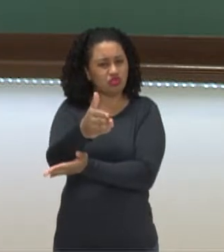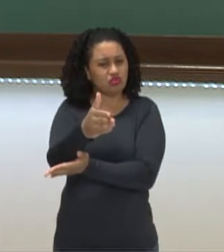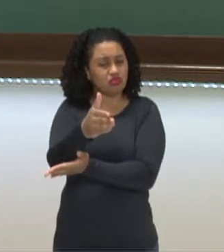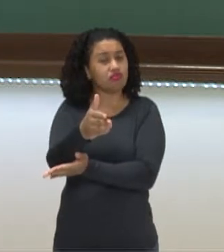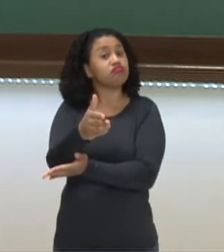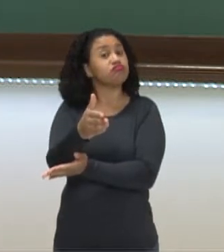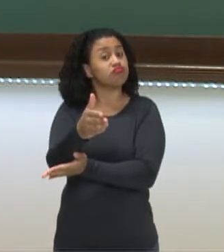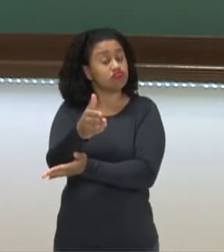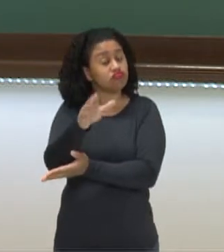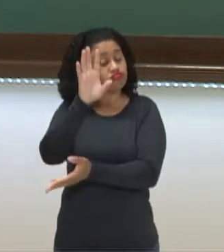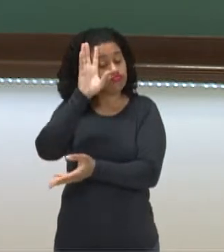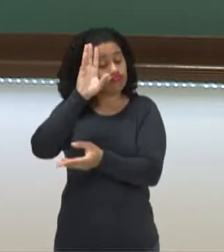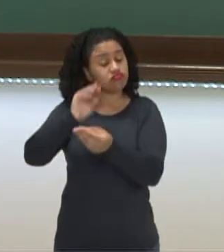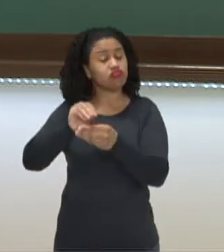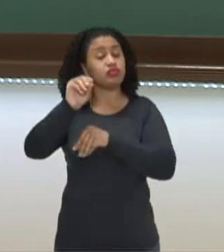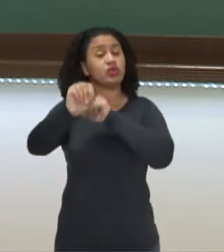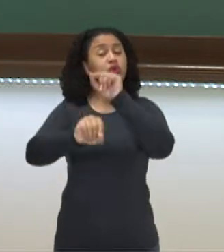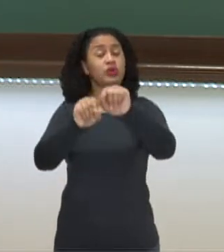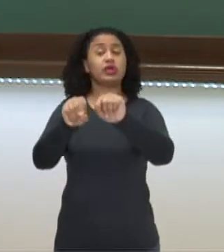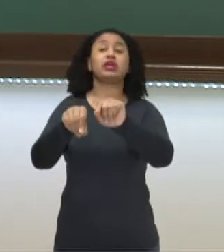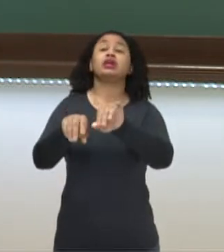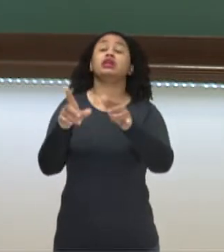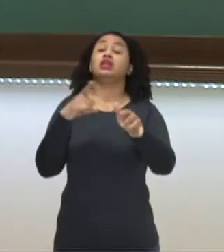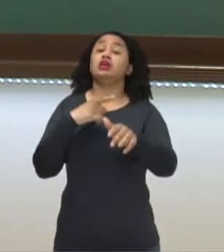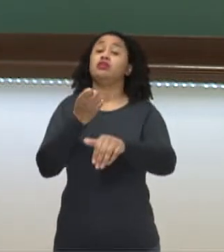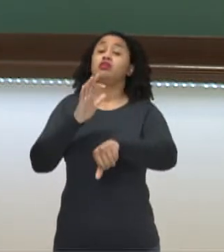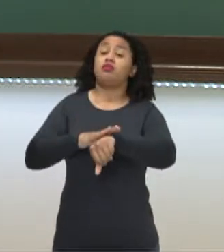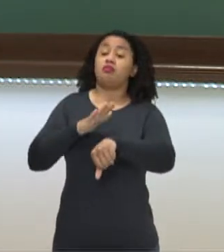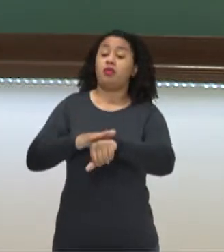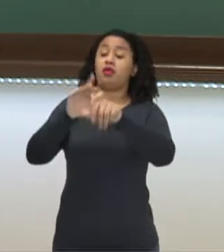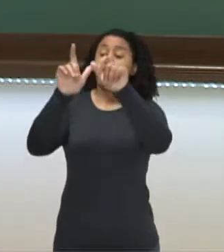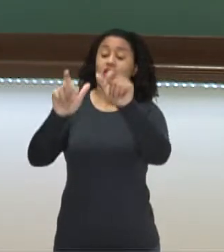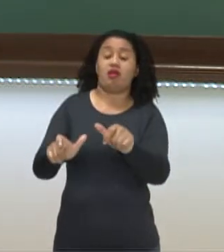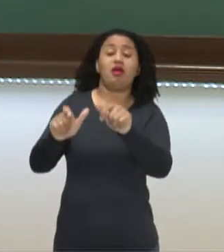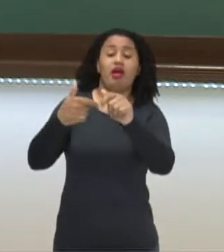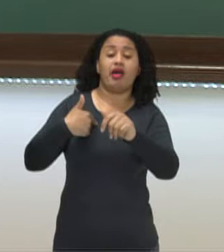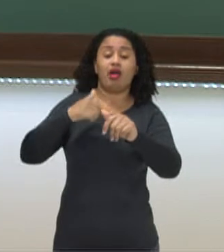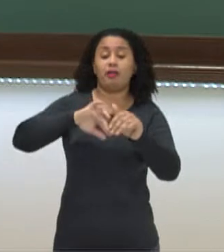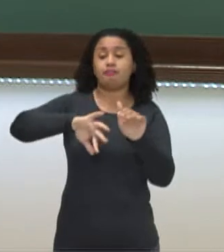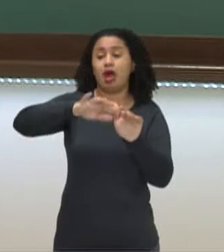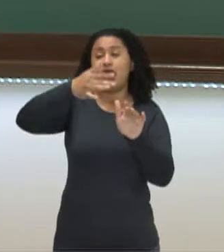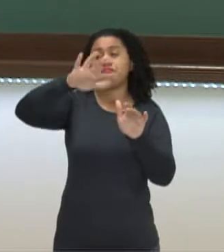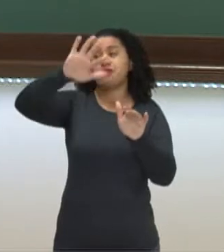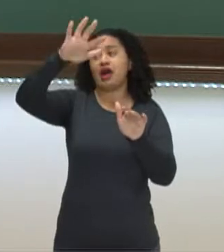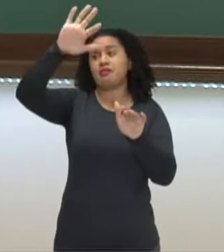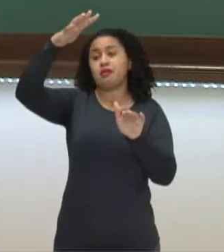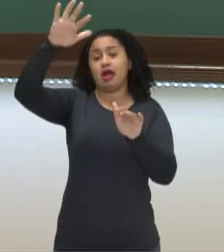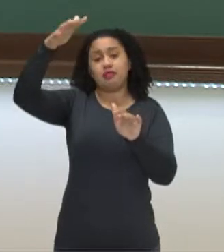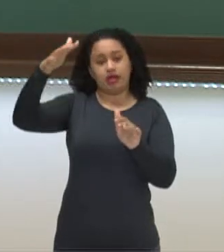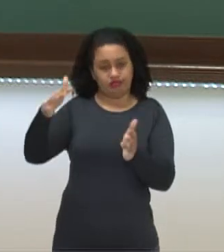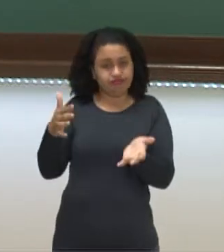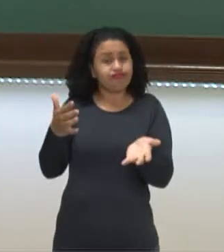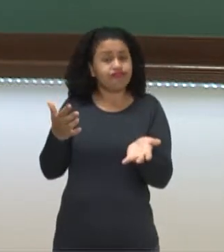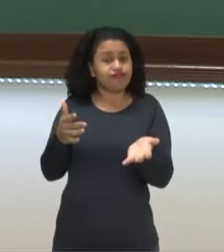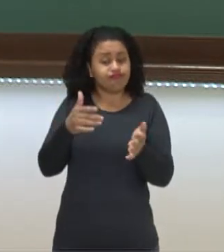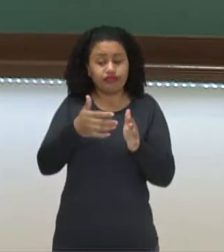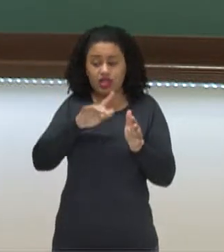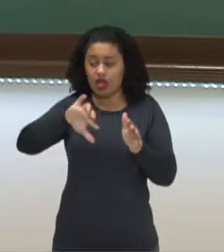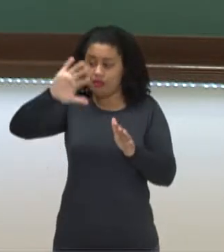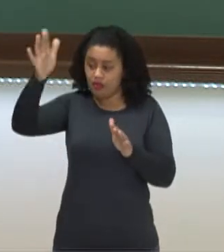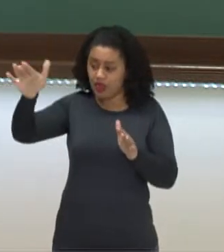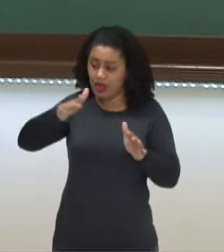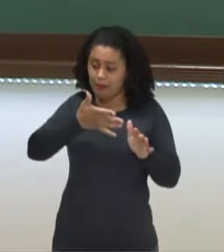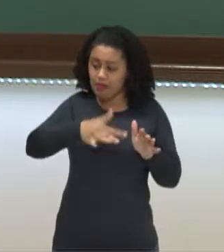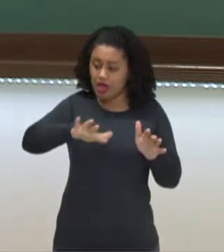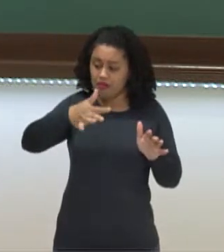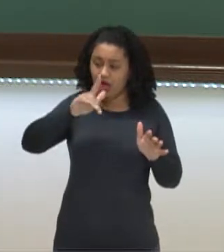para chegar aí à conclusão de que em algum momento aquele ambiente foi inundado pela água. Então dá para se